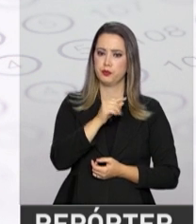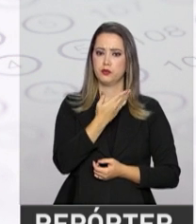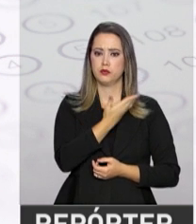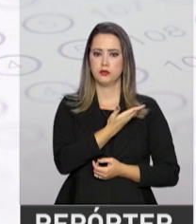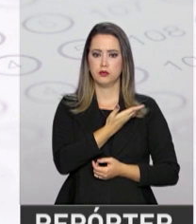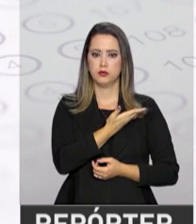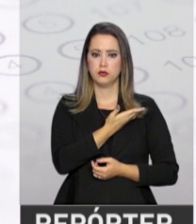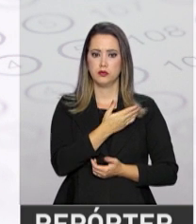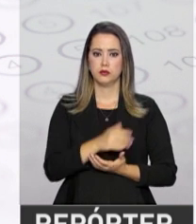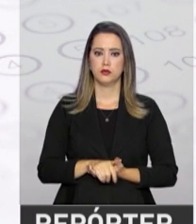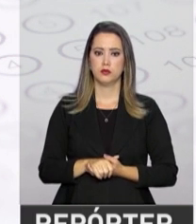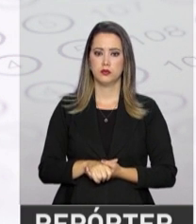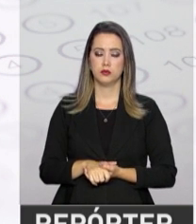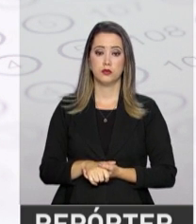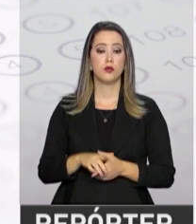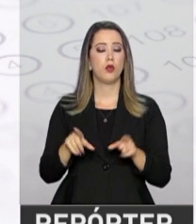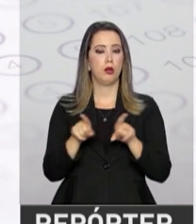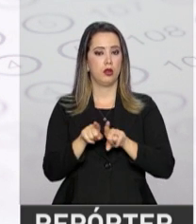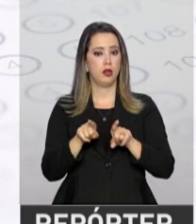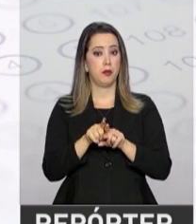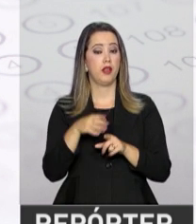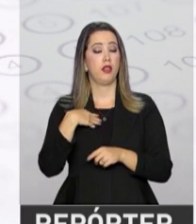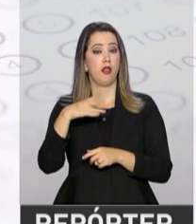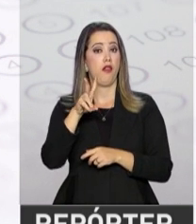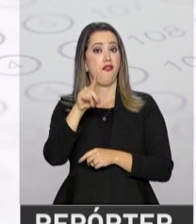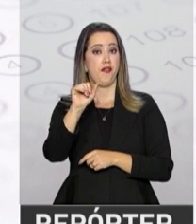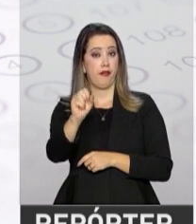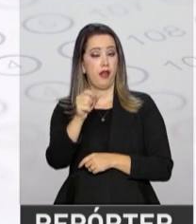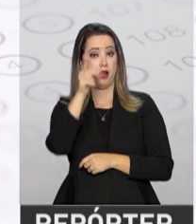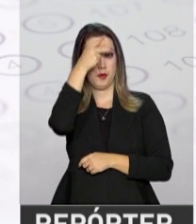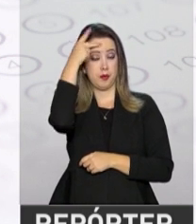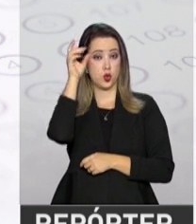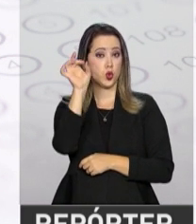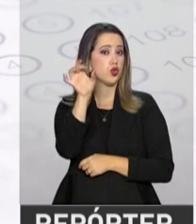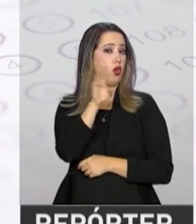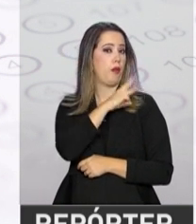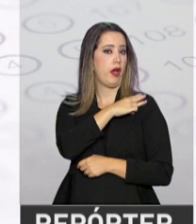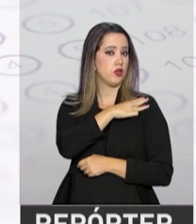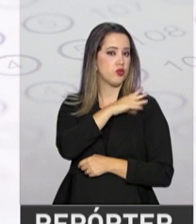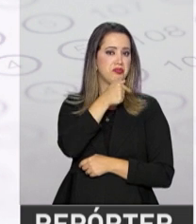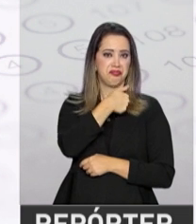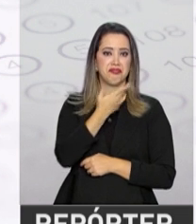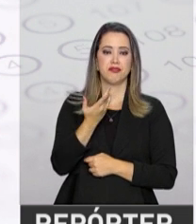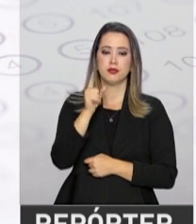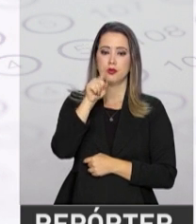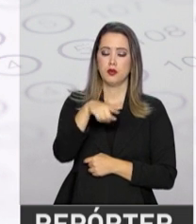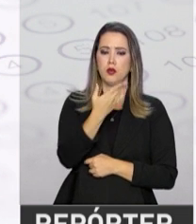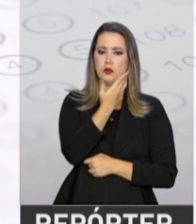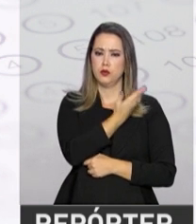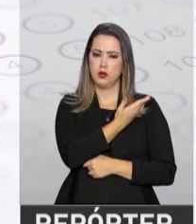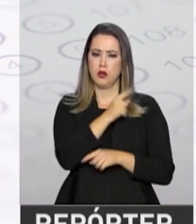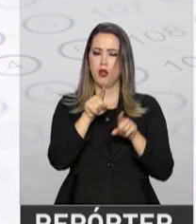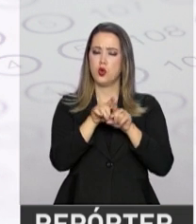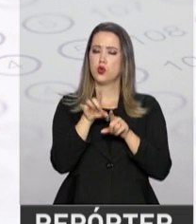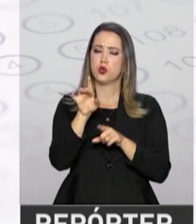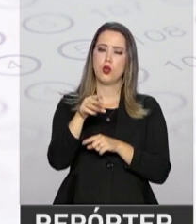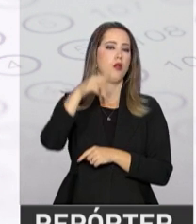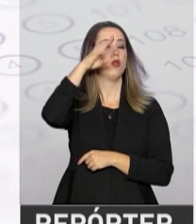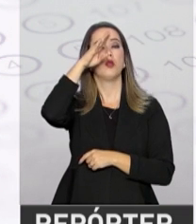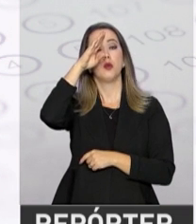e quatro centavos também tem vaga para quem tem o ensino médio o cargo agente de inteligência